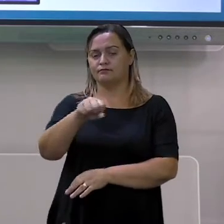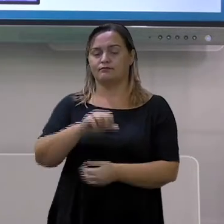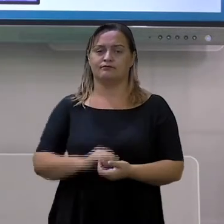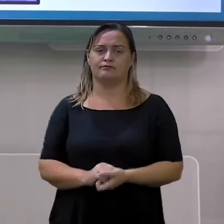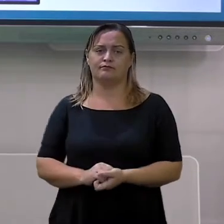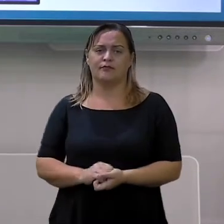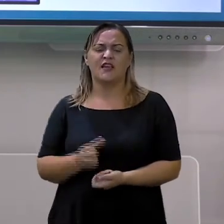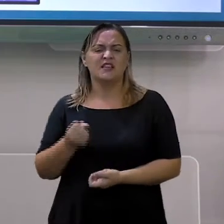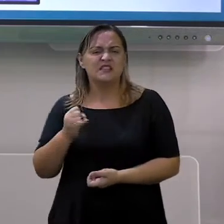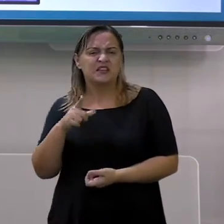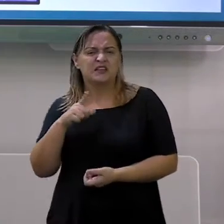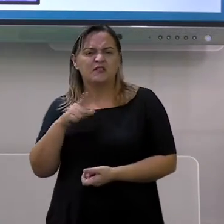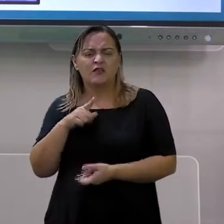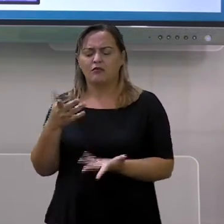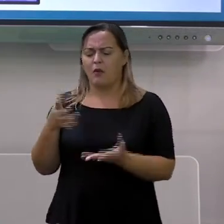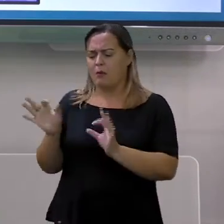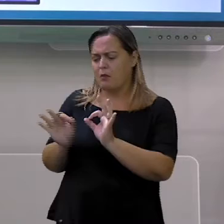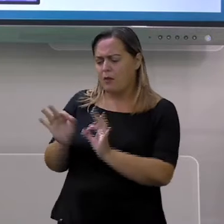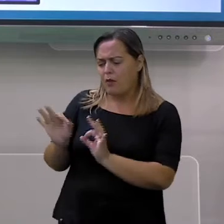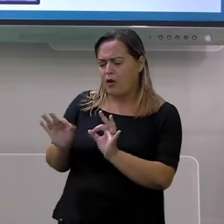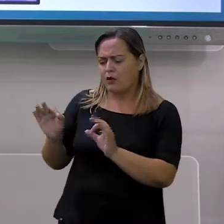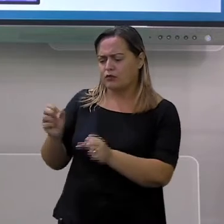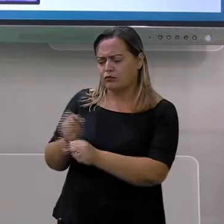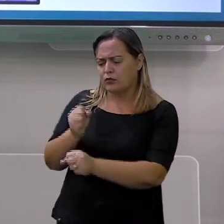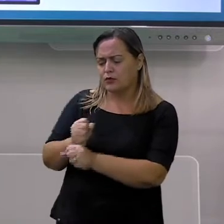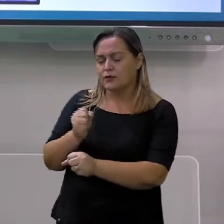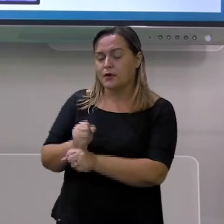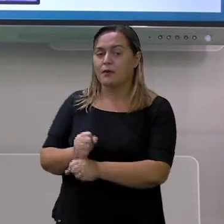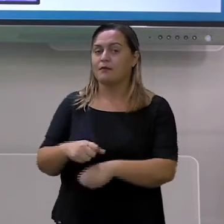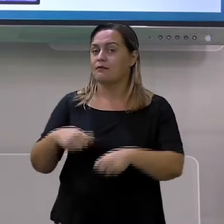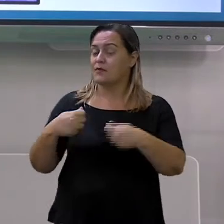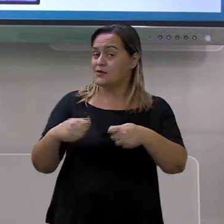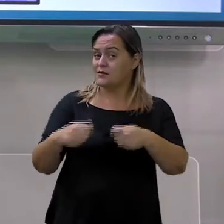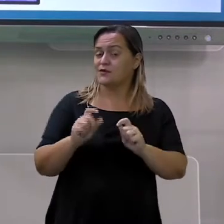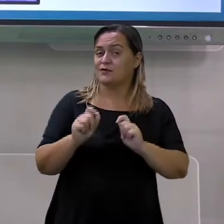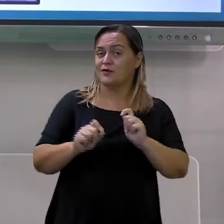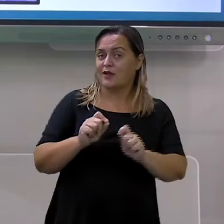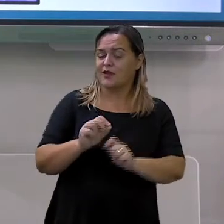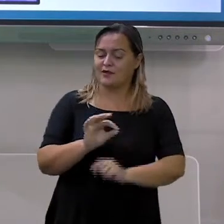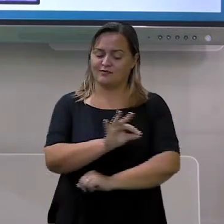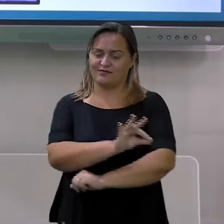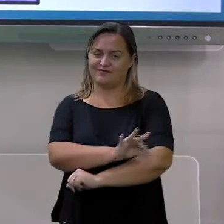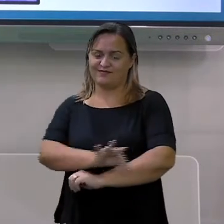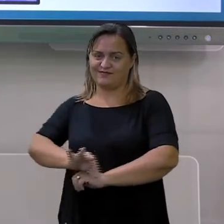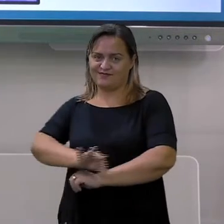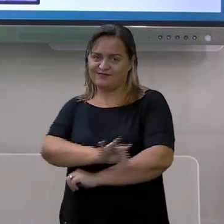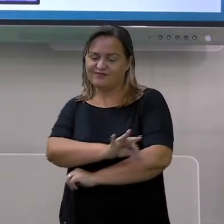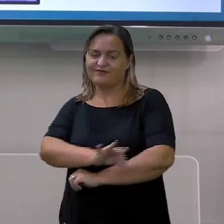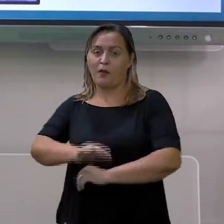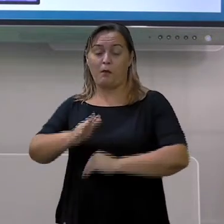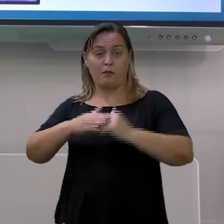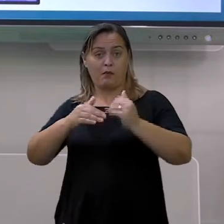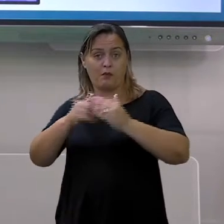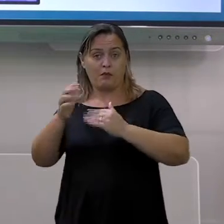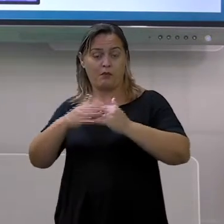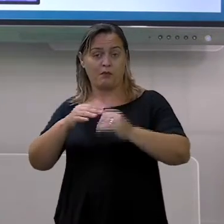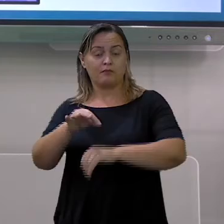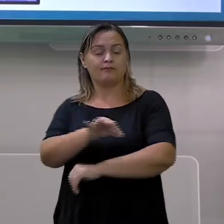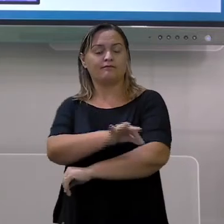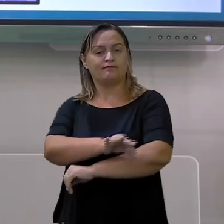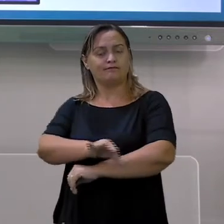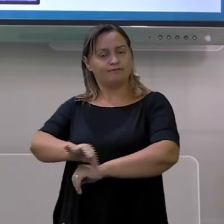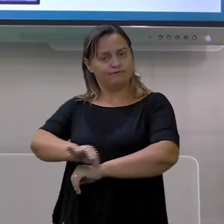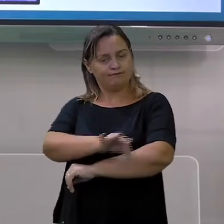arquiteto que vai projetar essa obra, que vai fazer tudo, né? Para criar um espaço arquitetônico, o arquiteto é